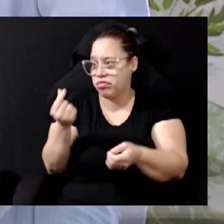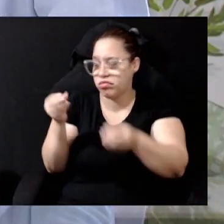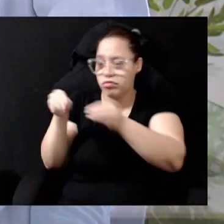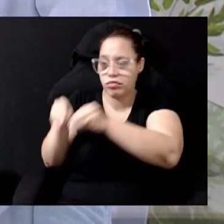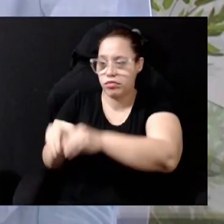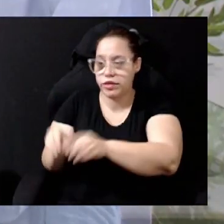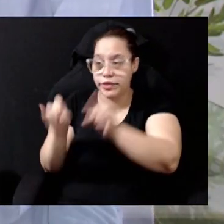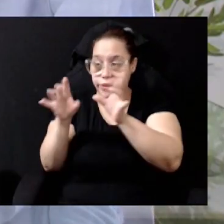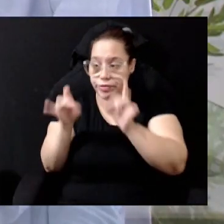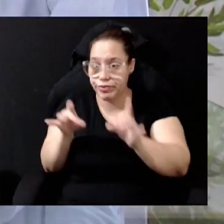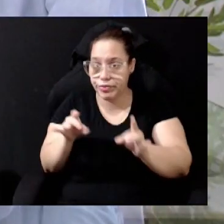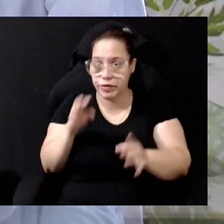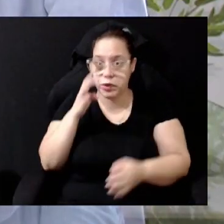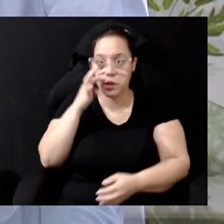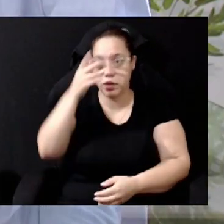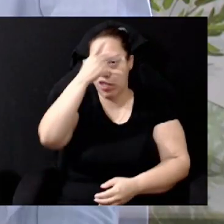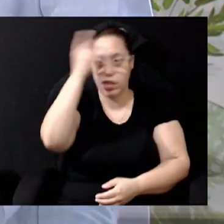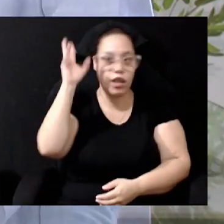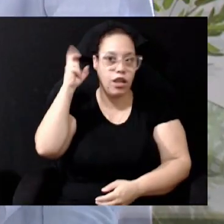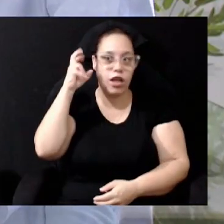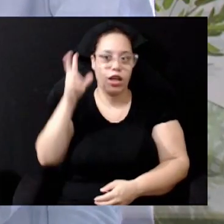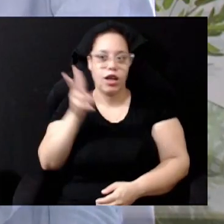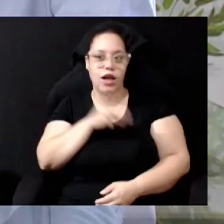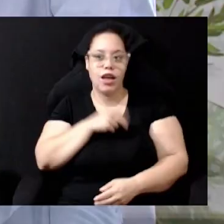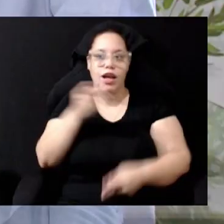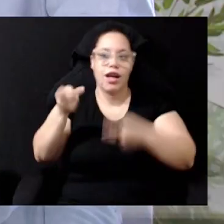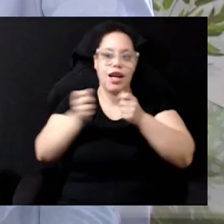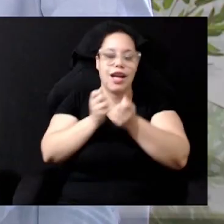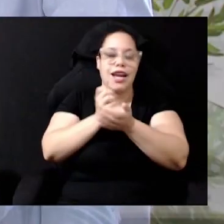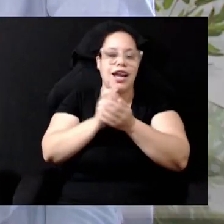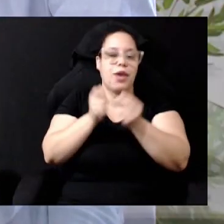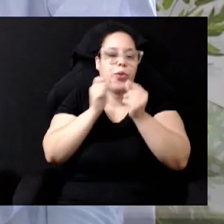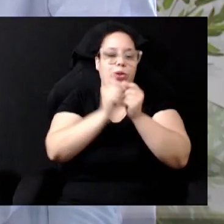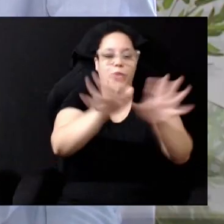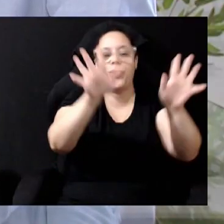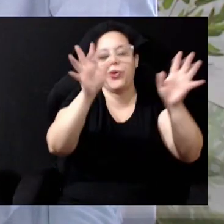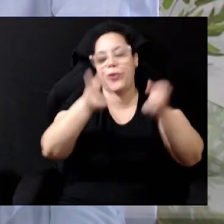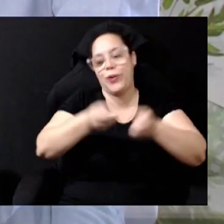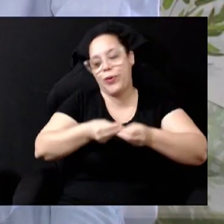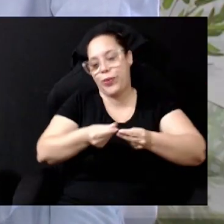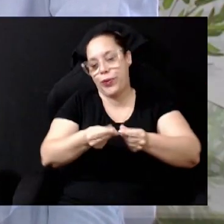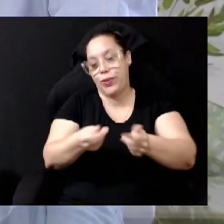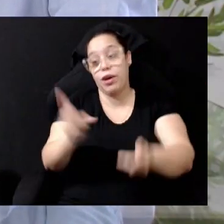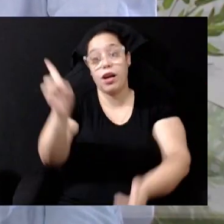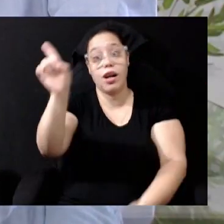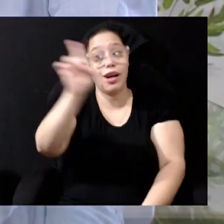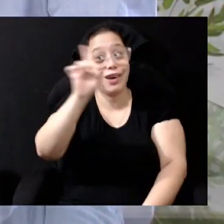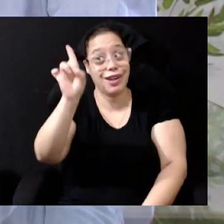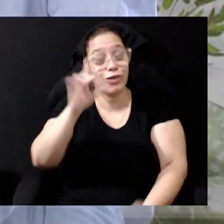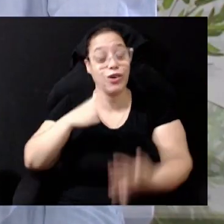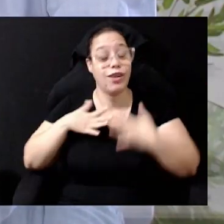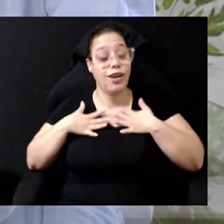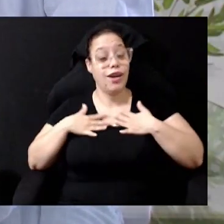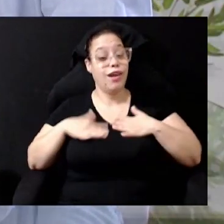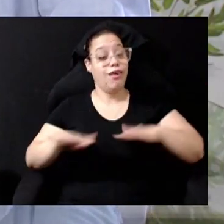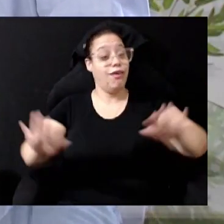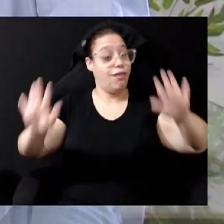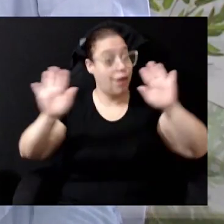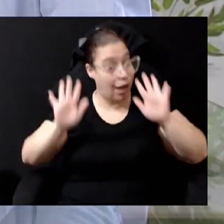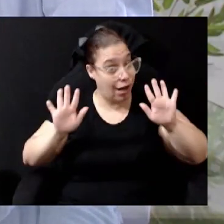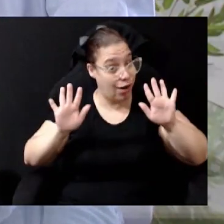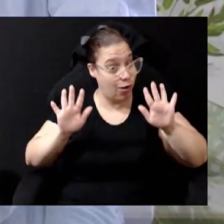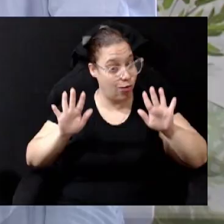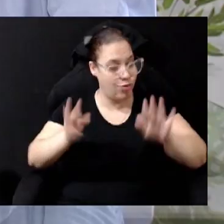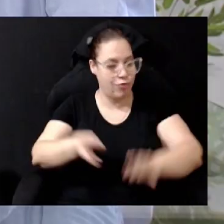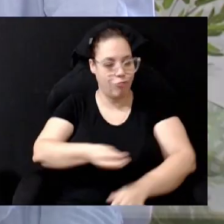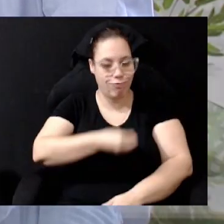pessoas que estão agora aqui me ouvindo vão achar que eu vou dizer gasta todo o dinheiro. Não, não façam isso, tá? A gente está vivendo um momento de alta